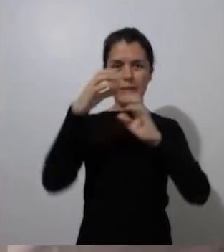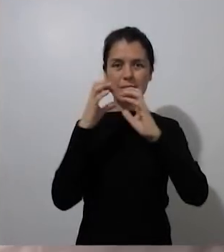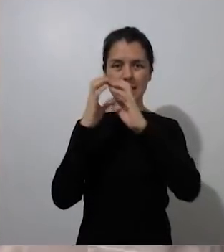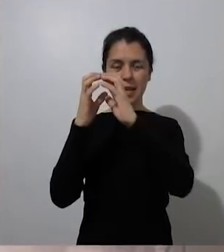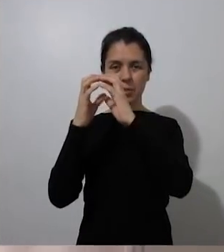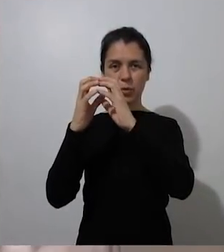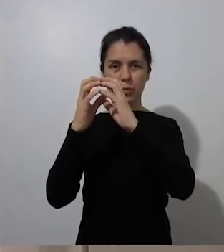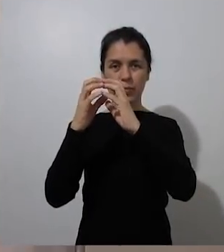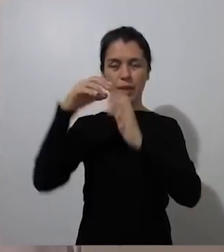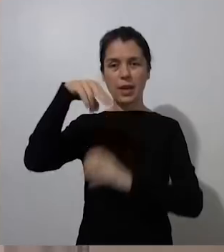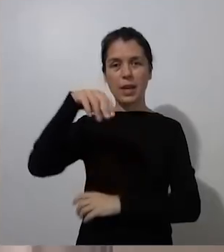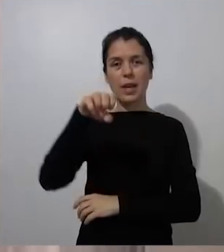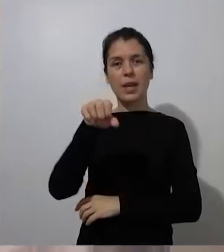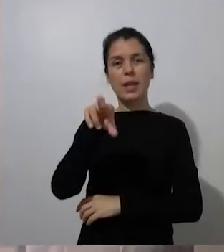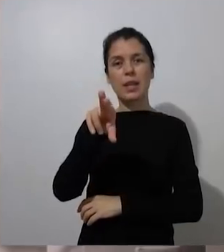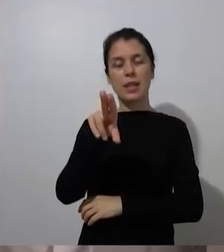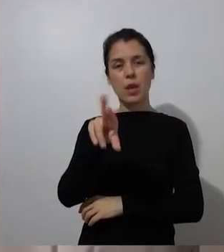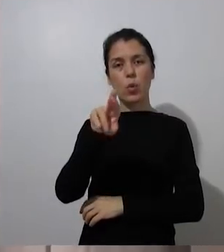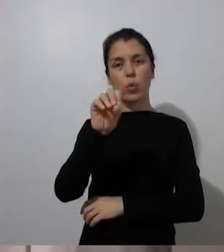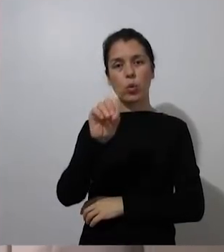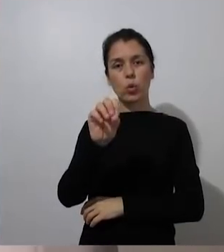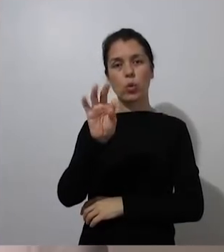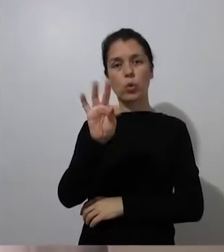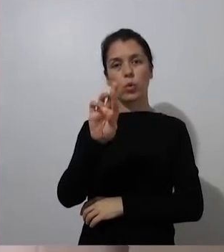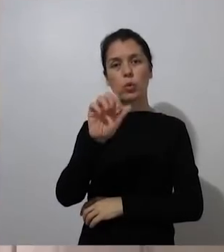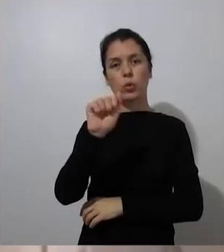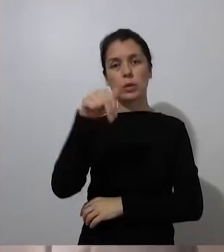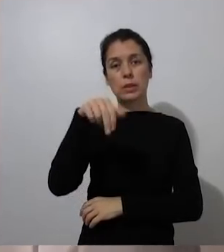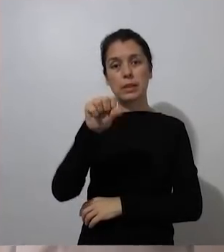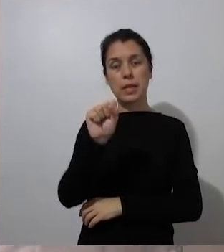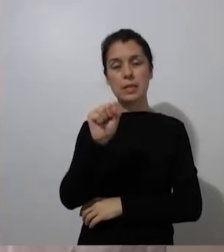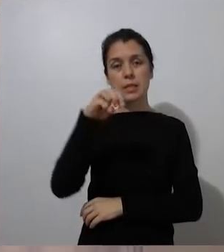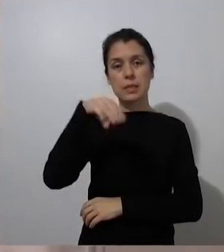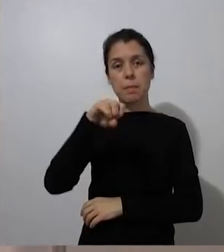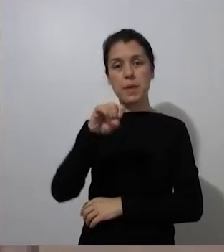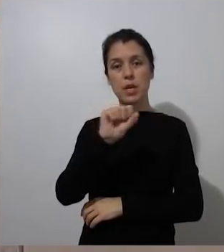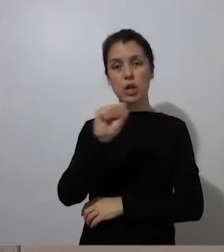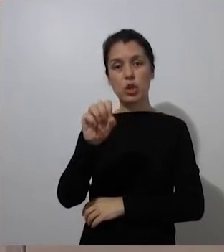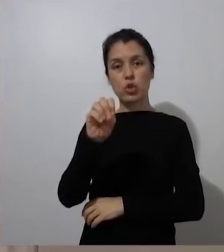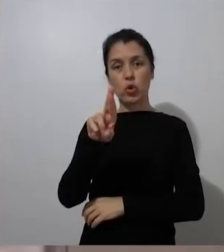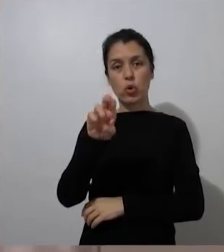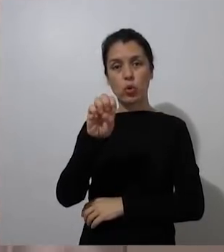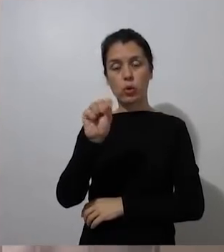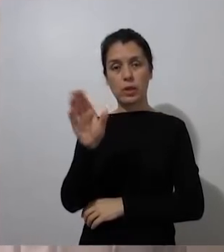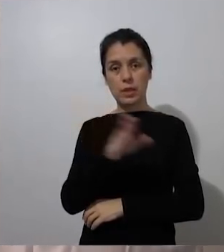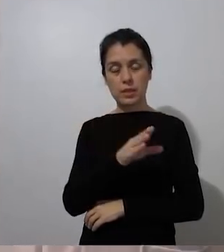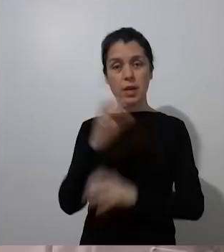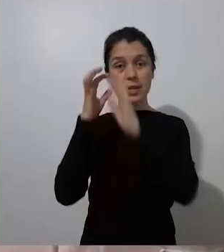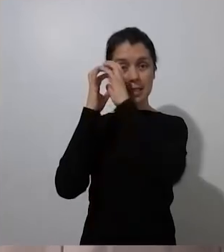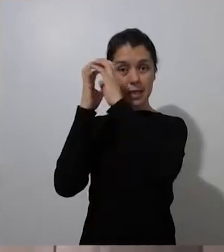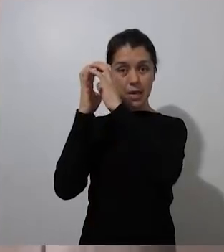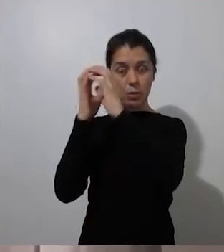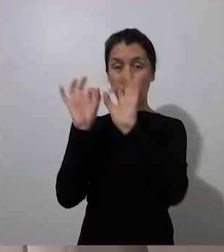neurotransmissão química? É a liberação de neurotransmissores. Nós vamos notar que um cérebro neurotípico, regular, ele